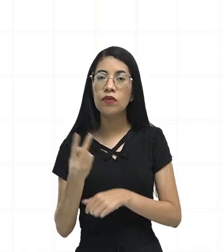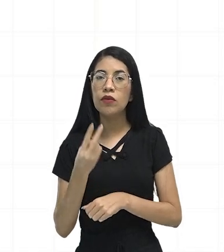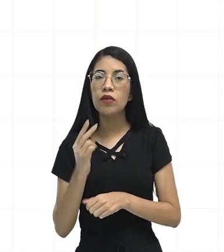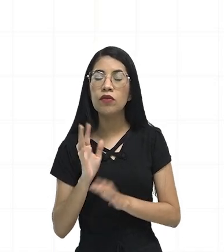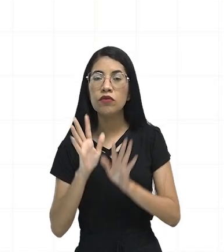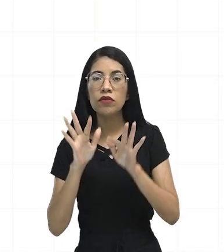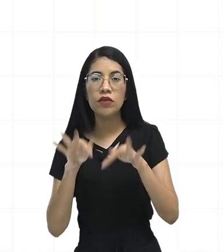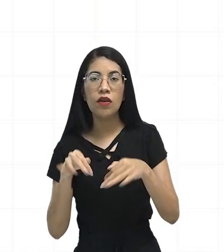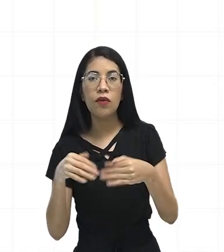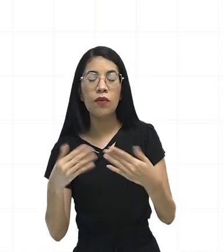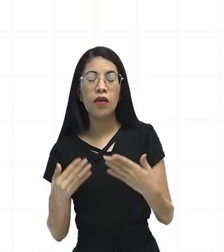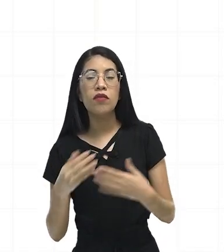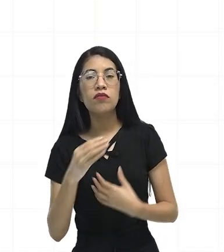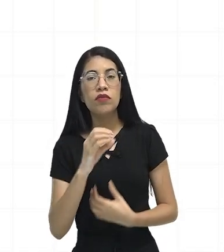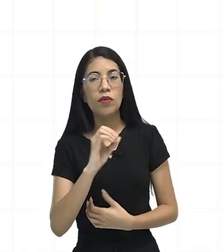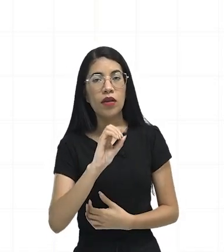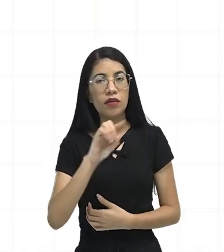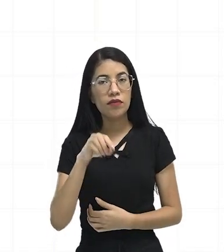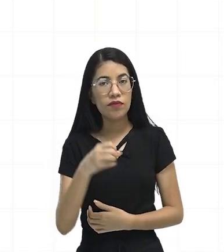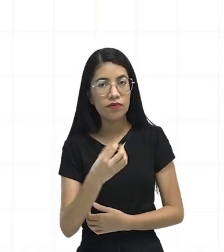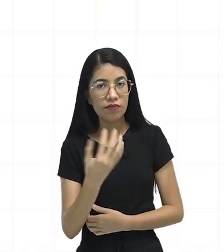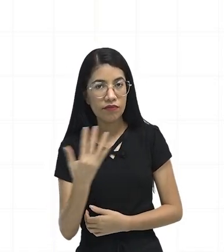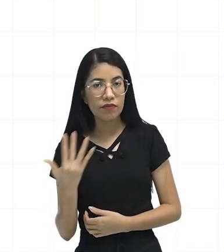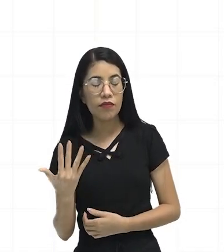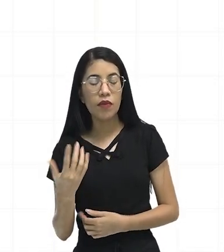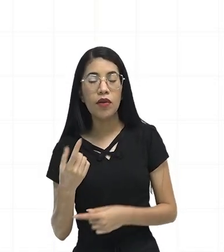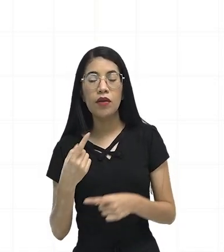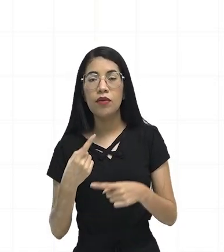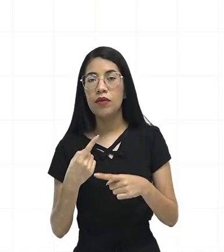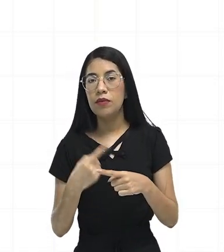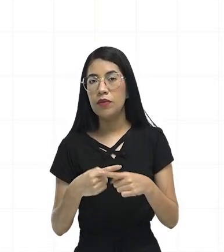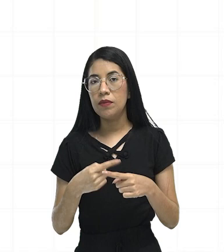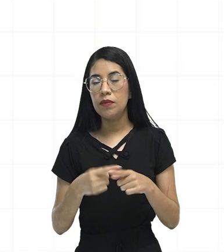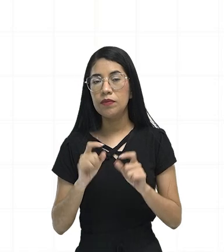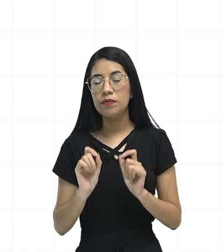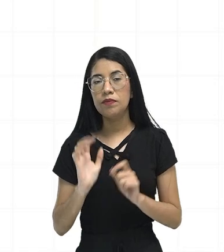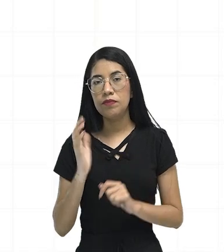número decimal, tá? Já que nós